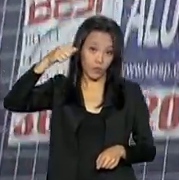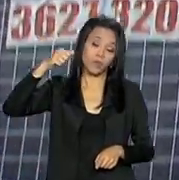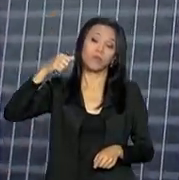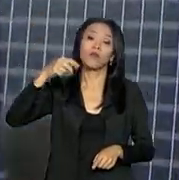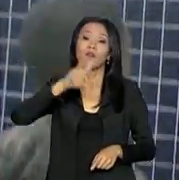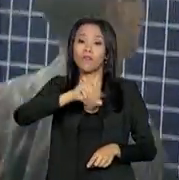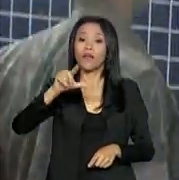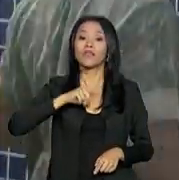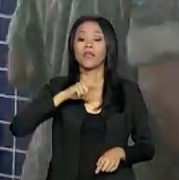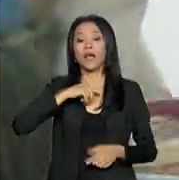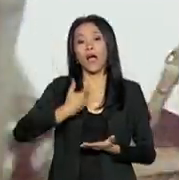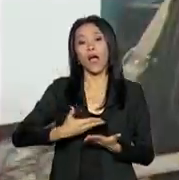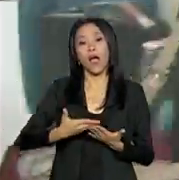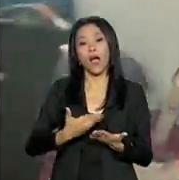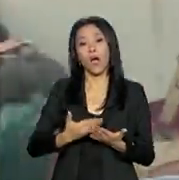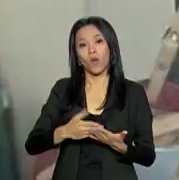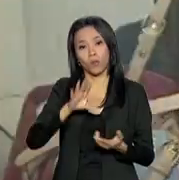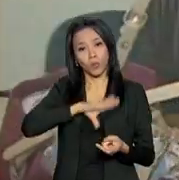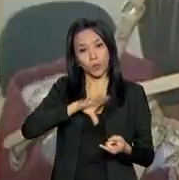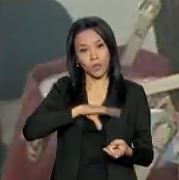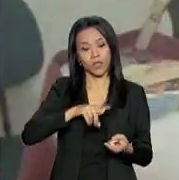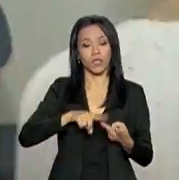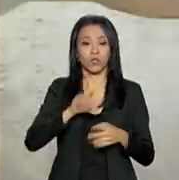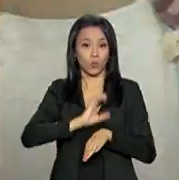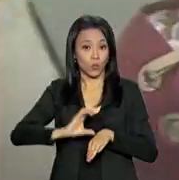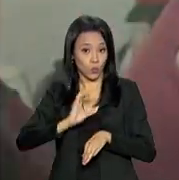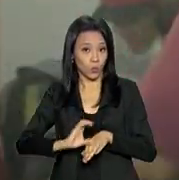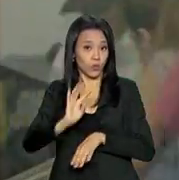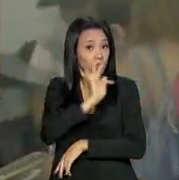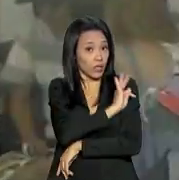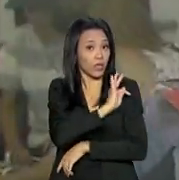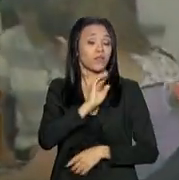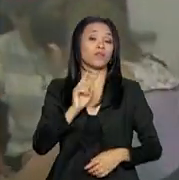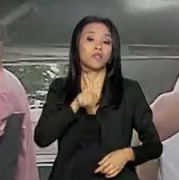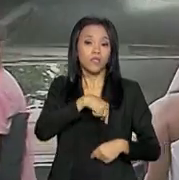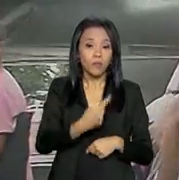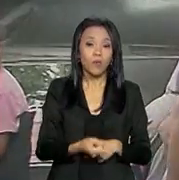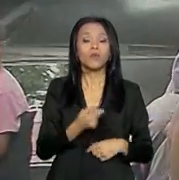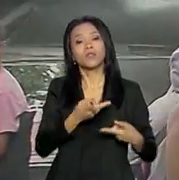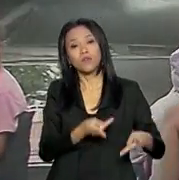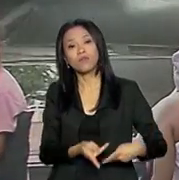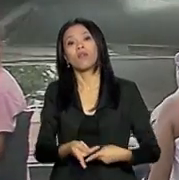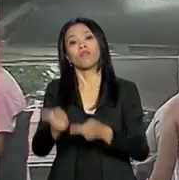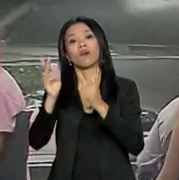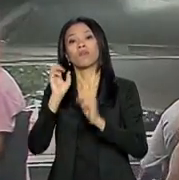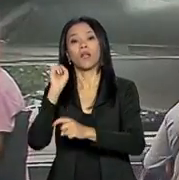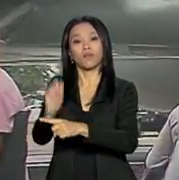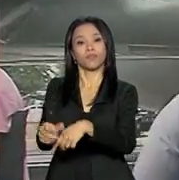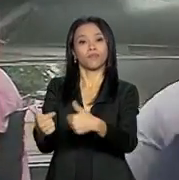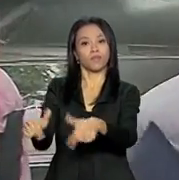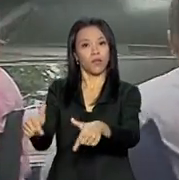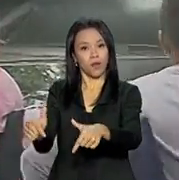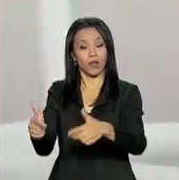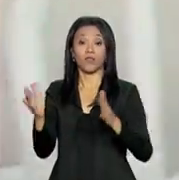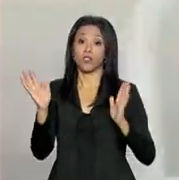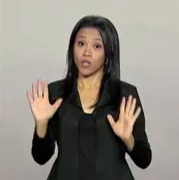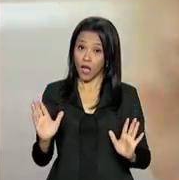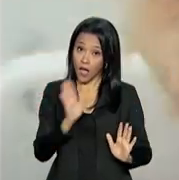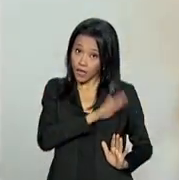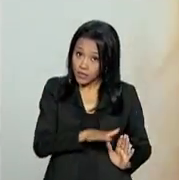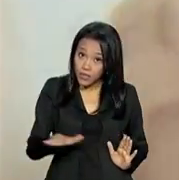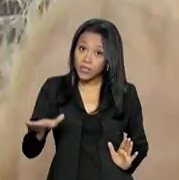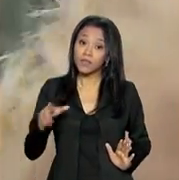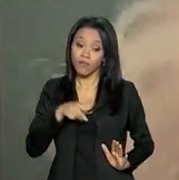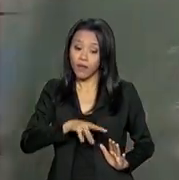aulas de português cursos de qualificação técnica e vão ser encaminhados para o mercado de trabalho já as crianças vão